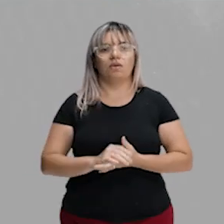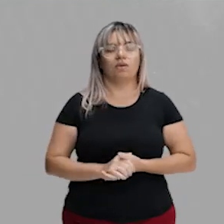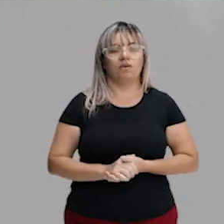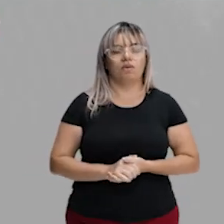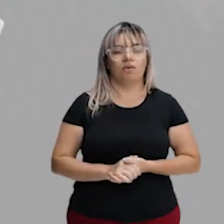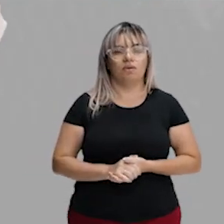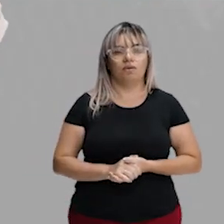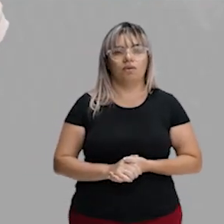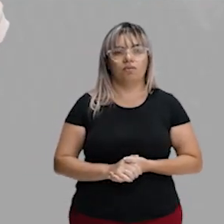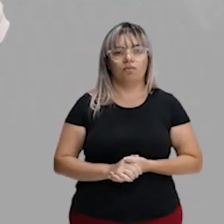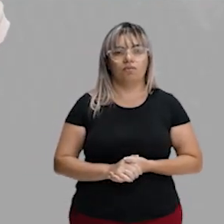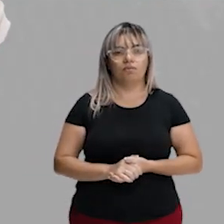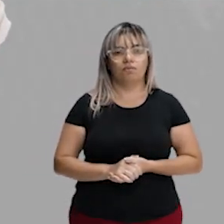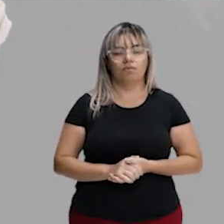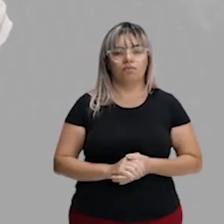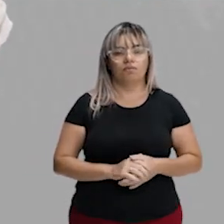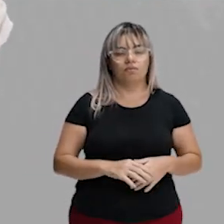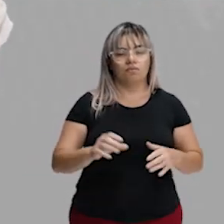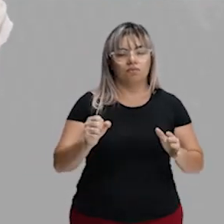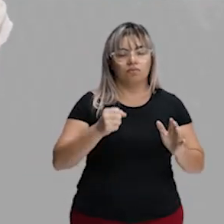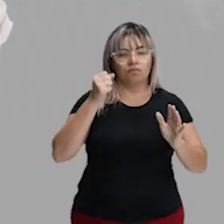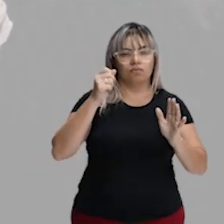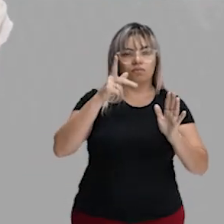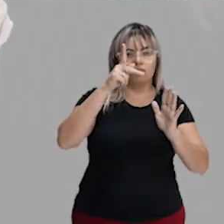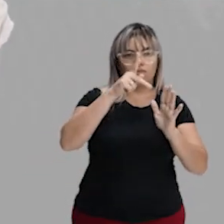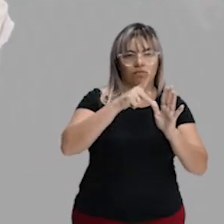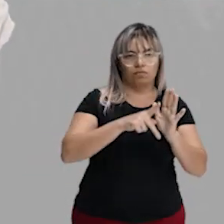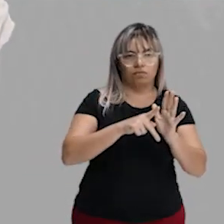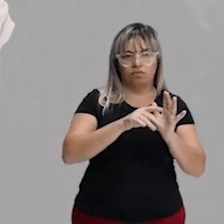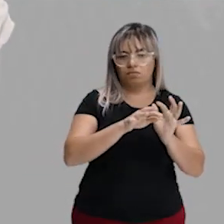potência dissipada